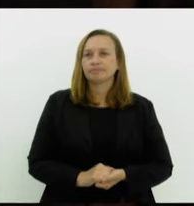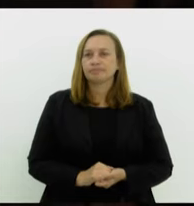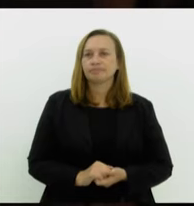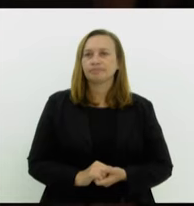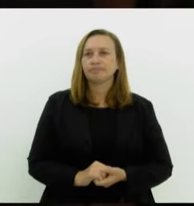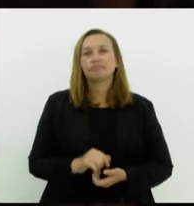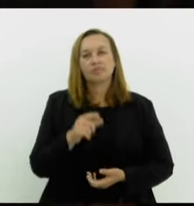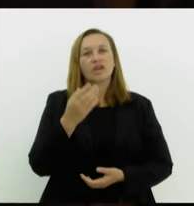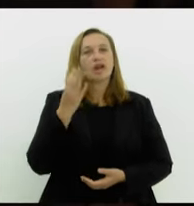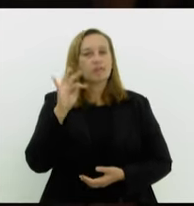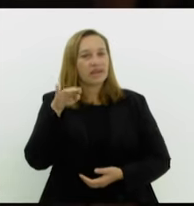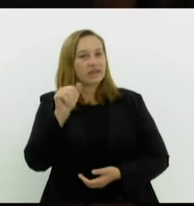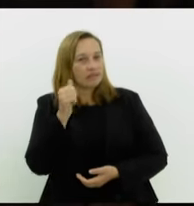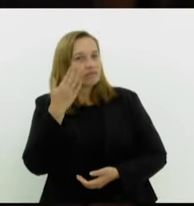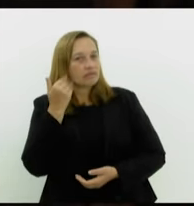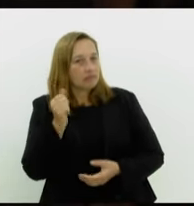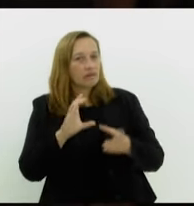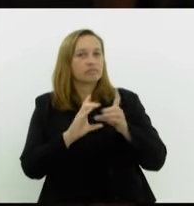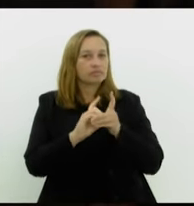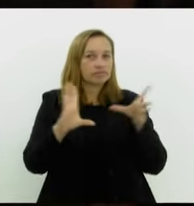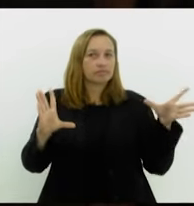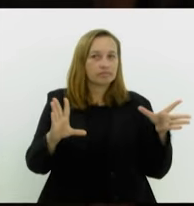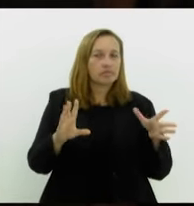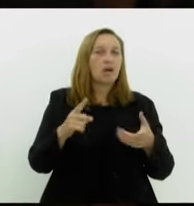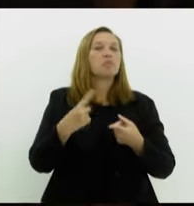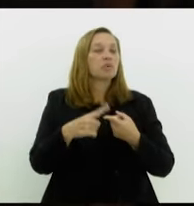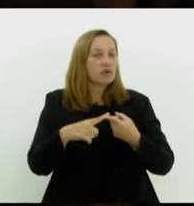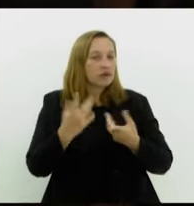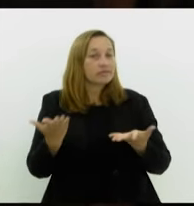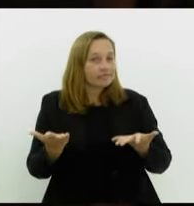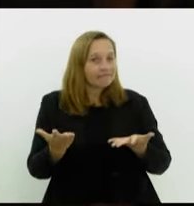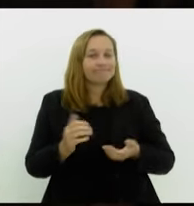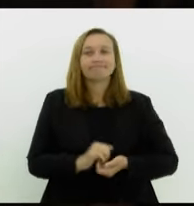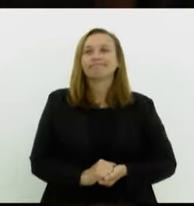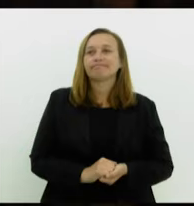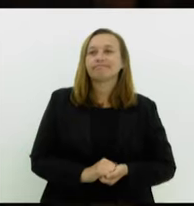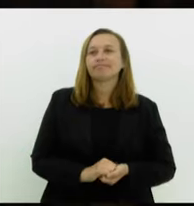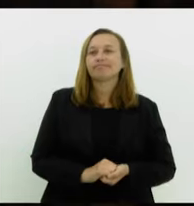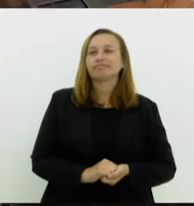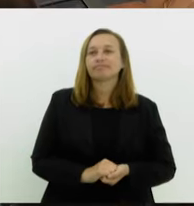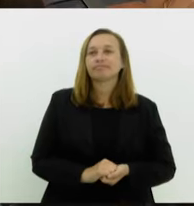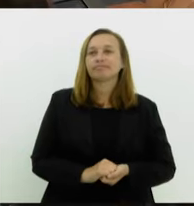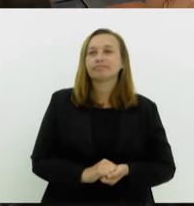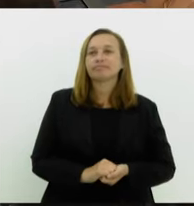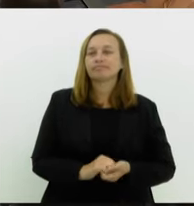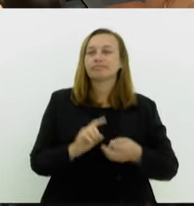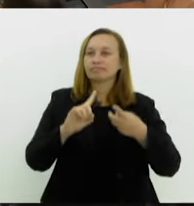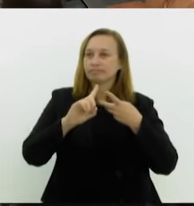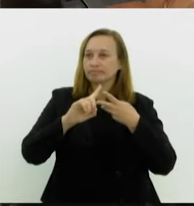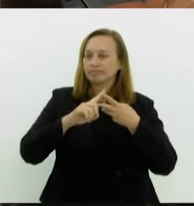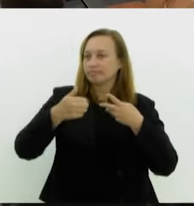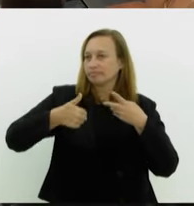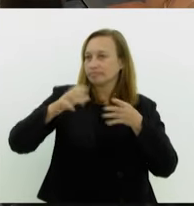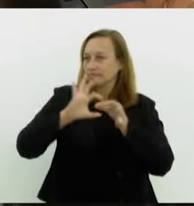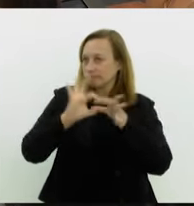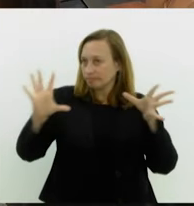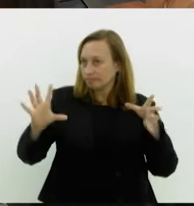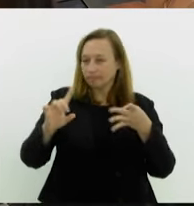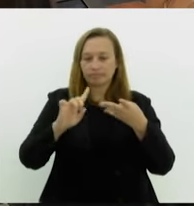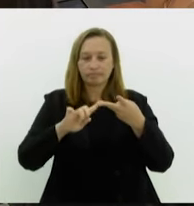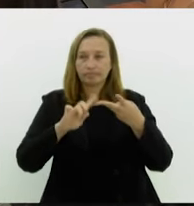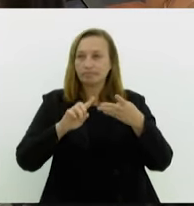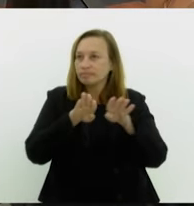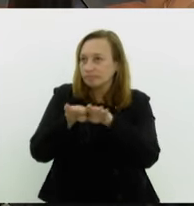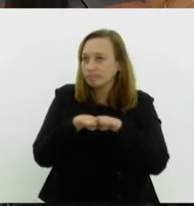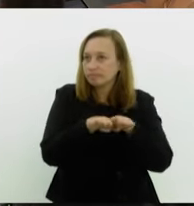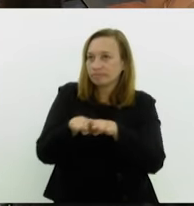democracia será por né Será por Benedita tem saído muito liberdade tem saído Mita igualdade